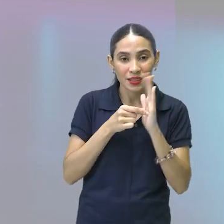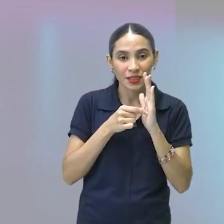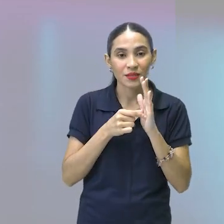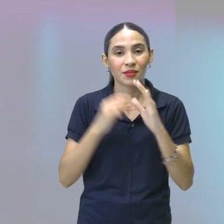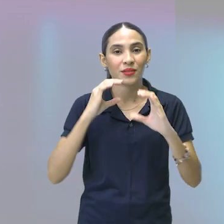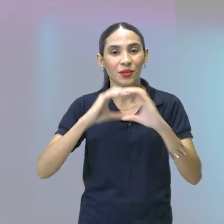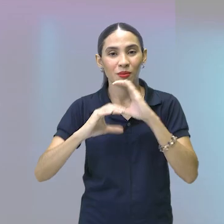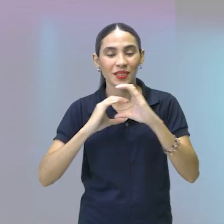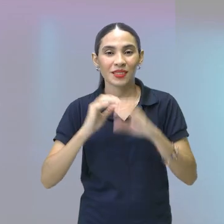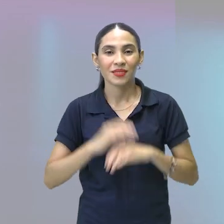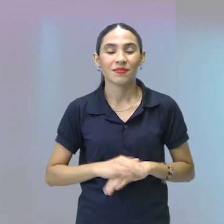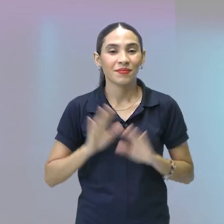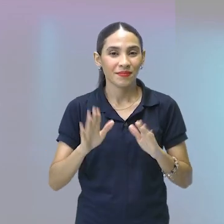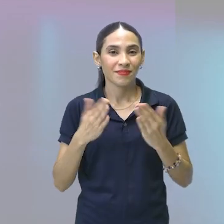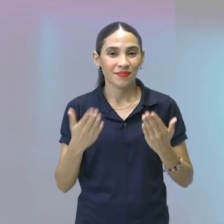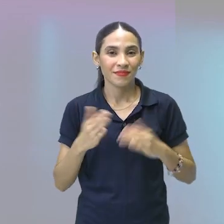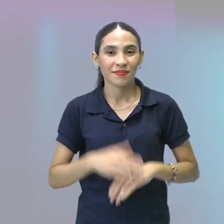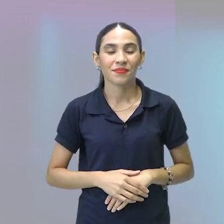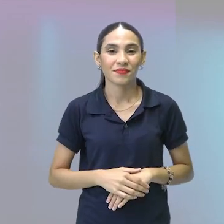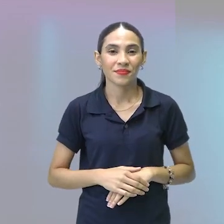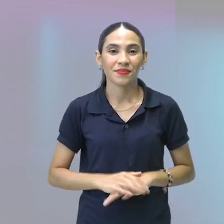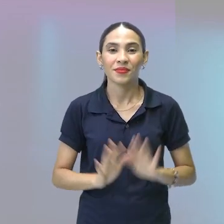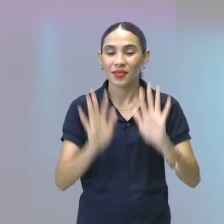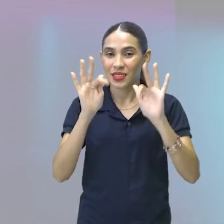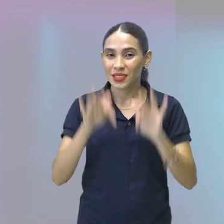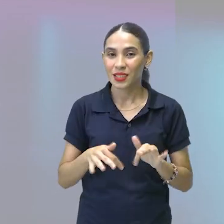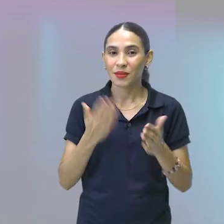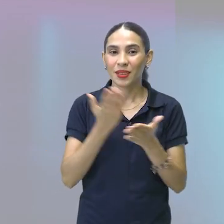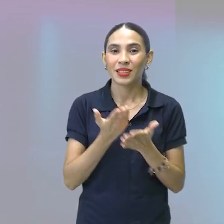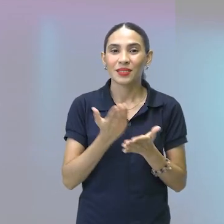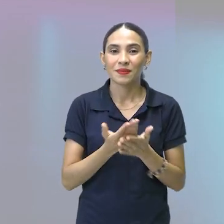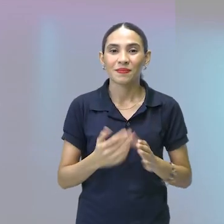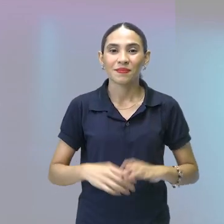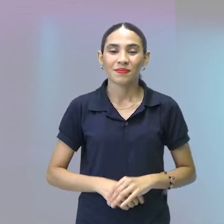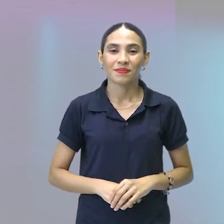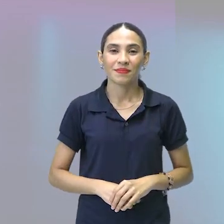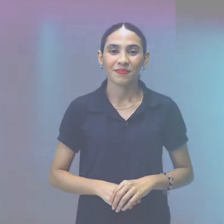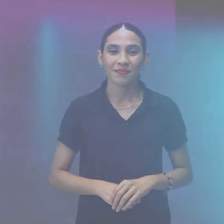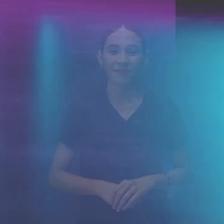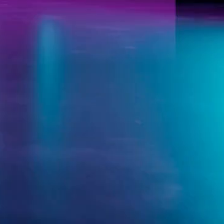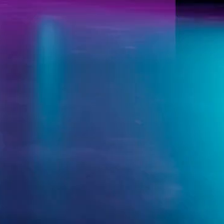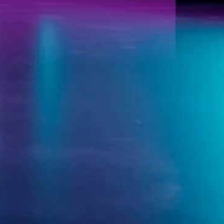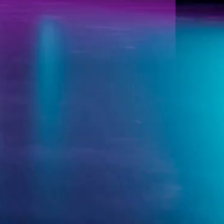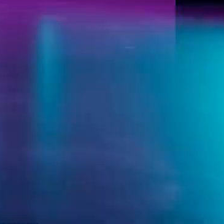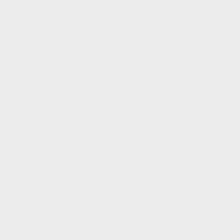plataformas de comunicação. Então, assim terminamos a nossa aula.